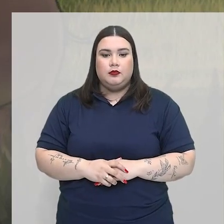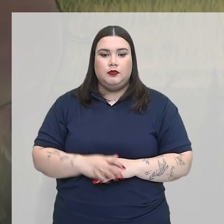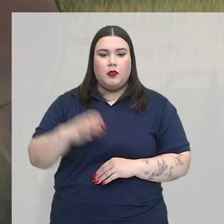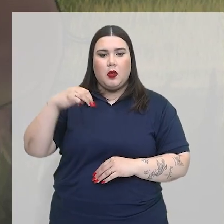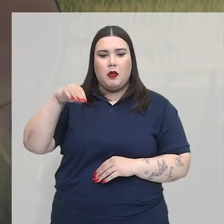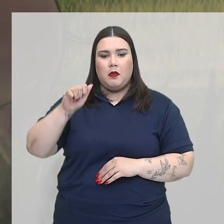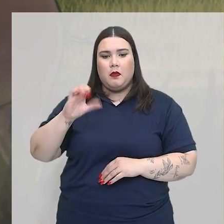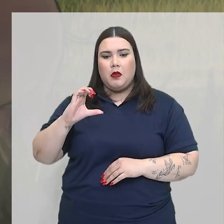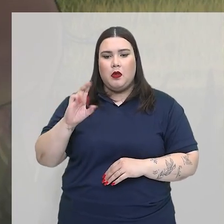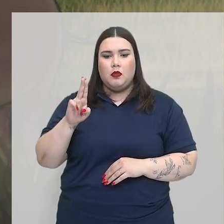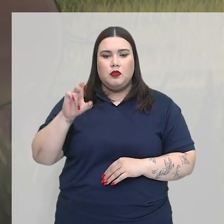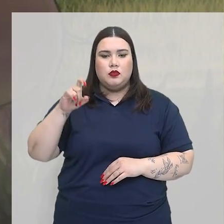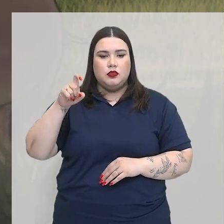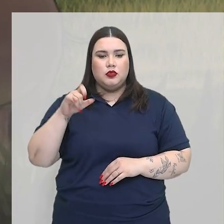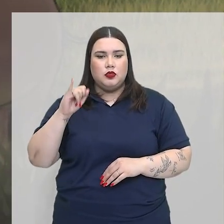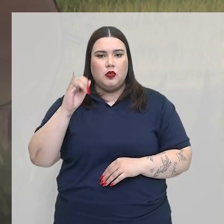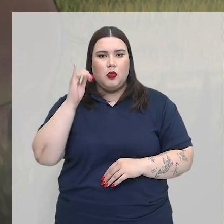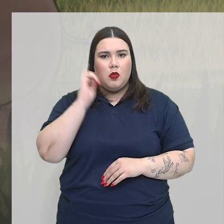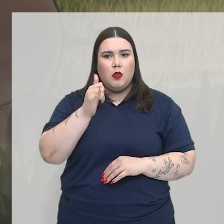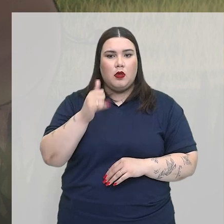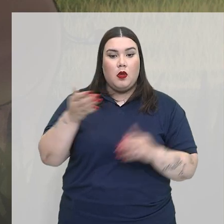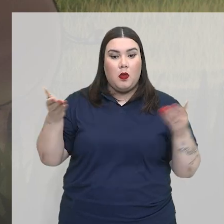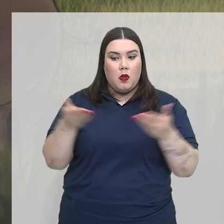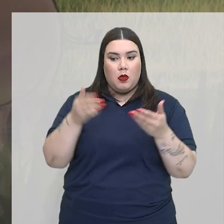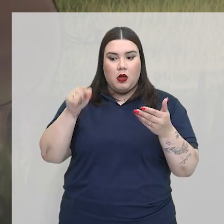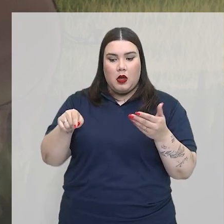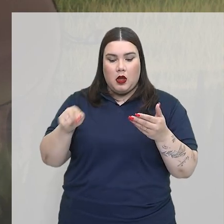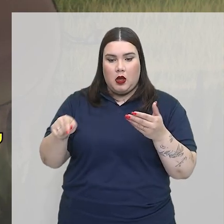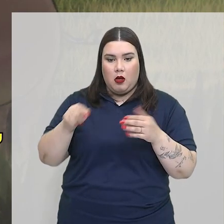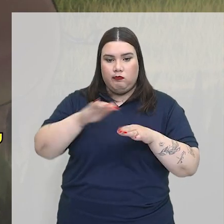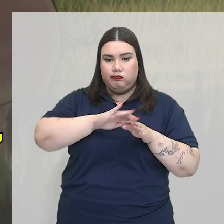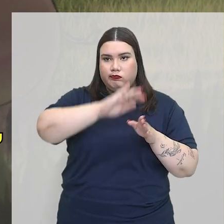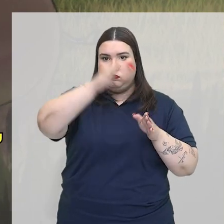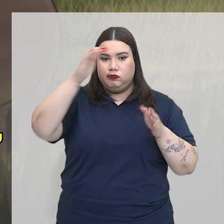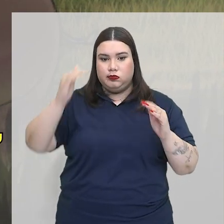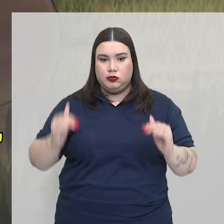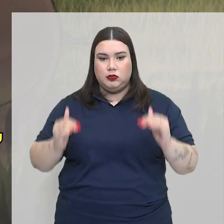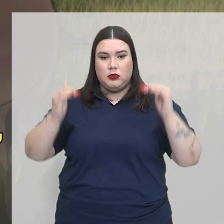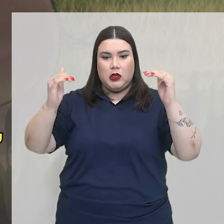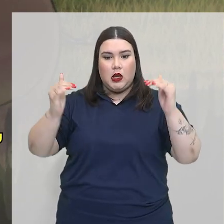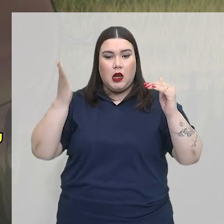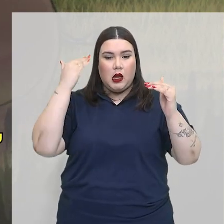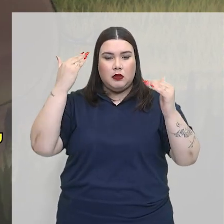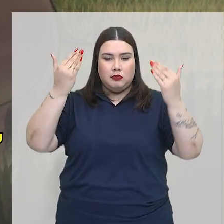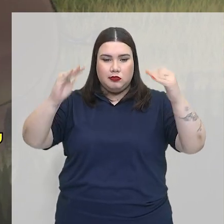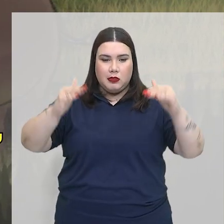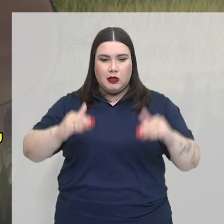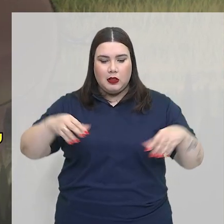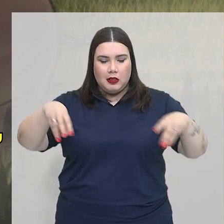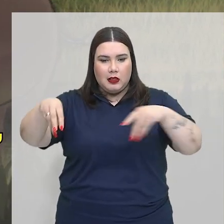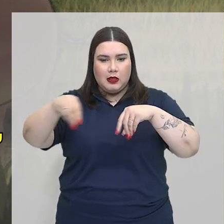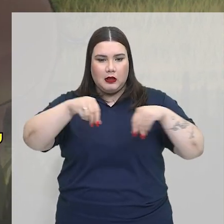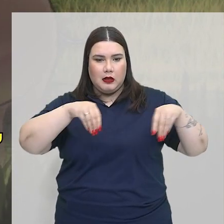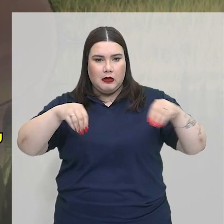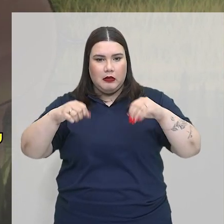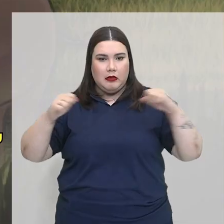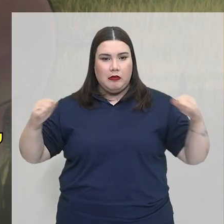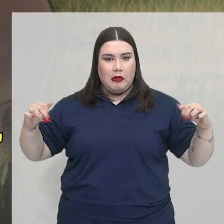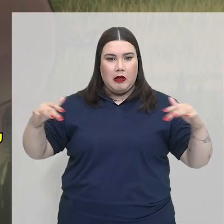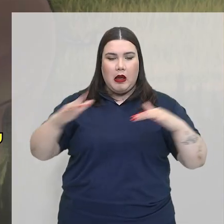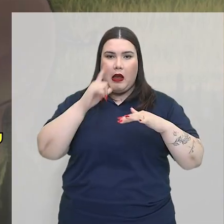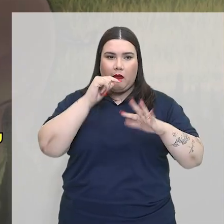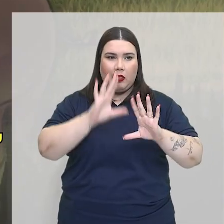Os Macuxi contam que onde hoje se eleva o monte existiam apenas terras baixas e